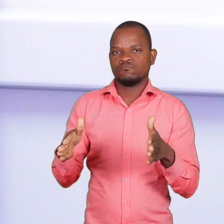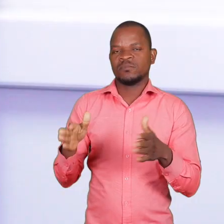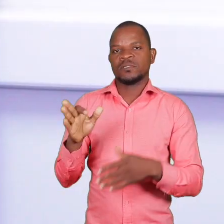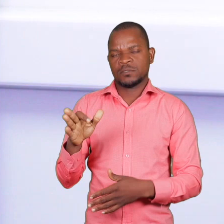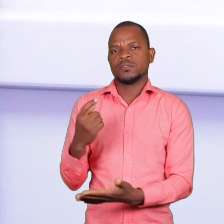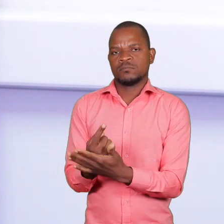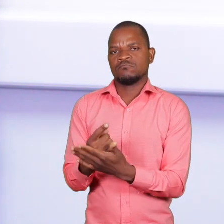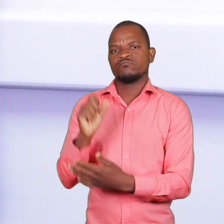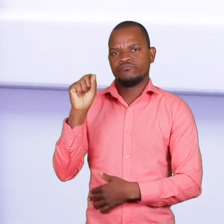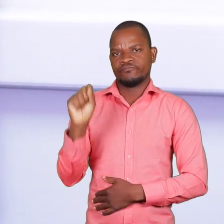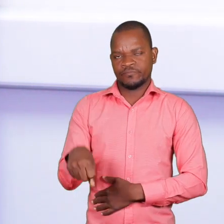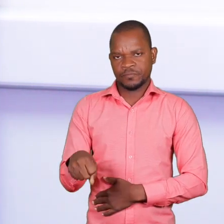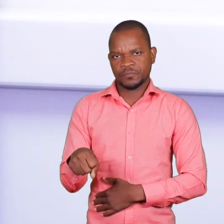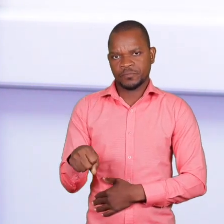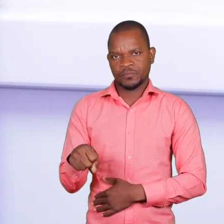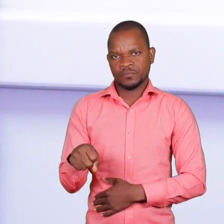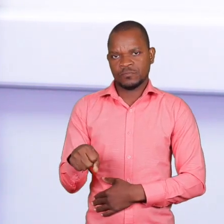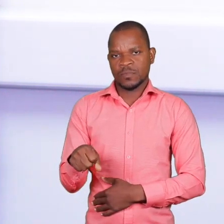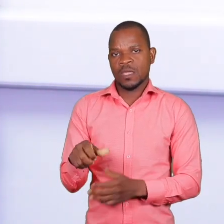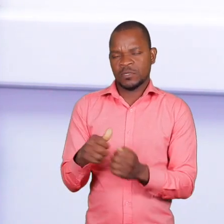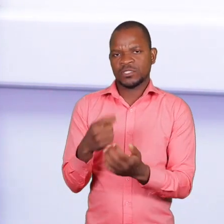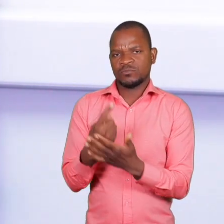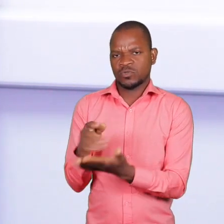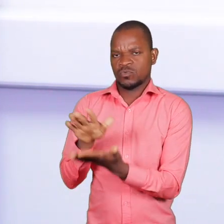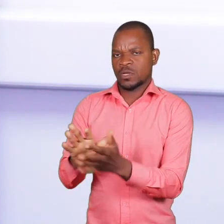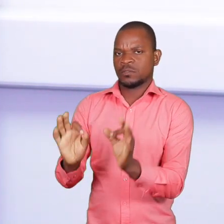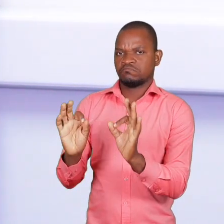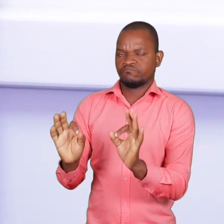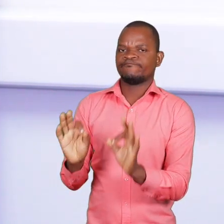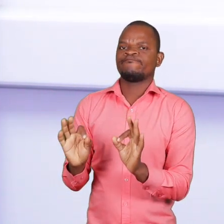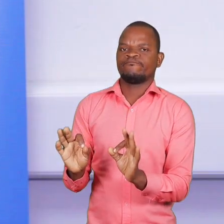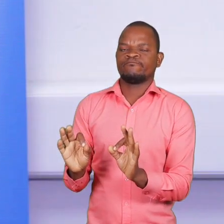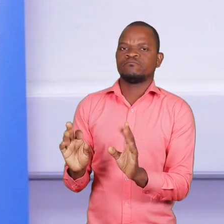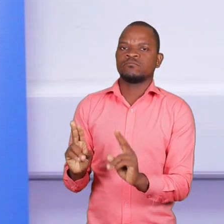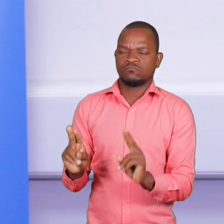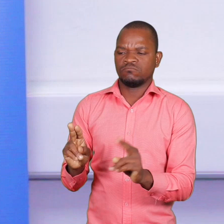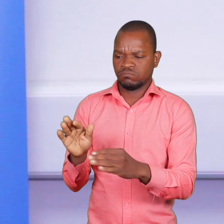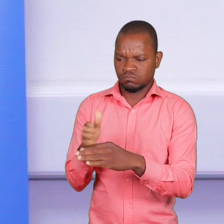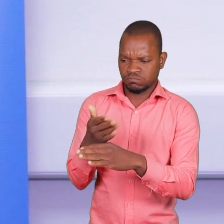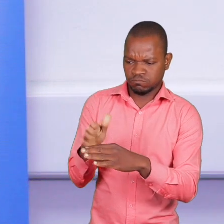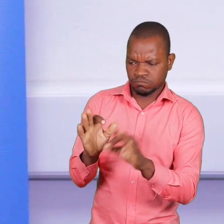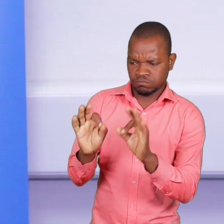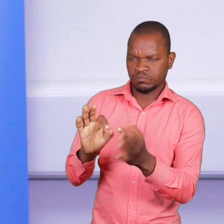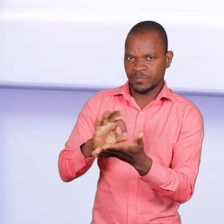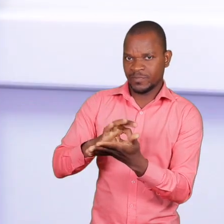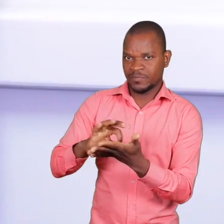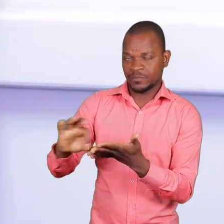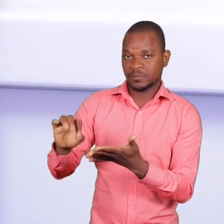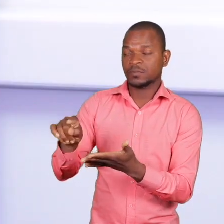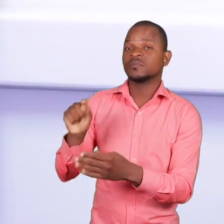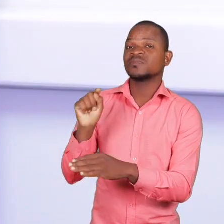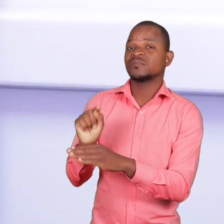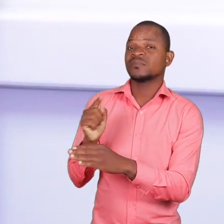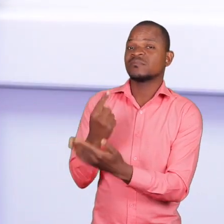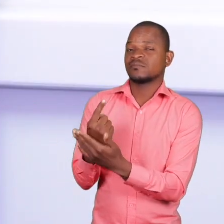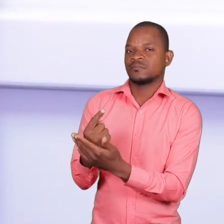não é? Uma latrina segura, bem conservada, limpa, isso é um aspecto importante.